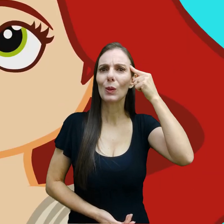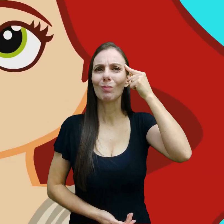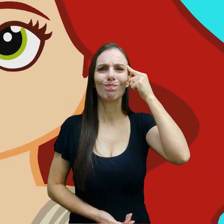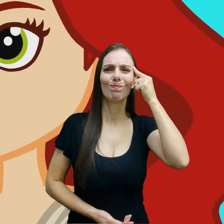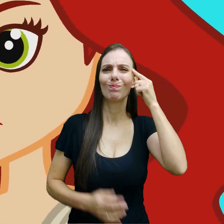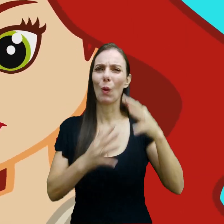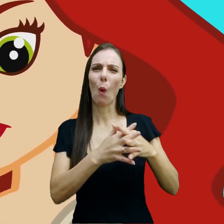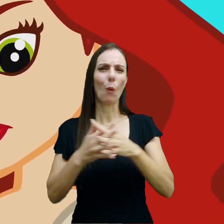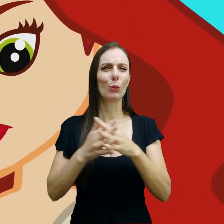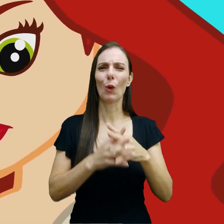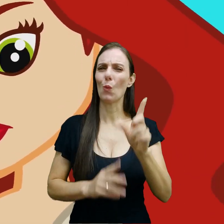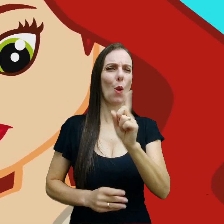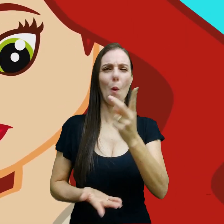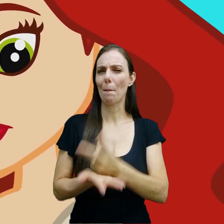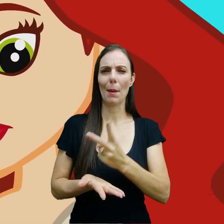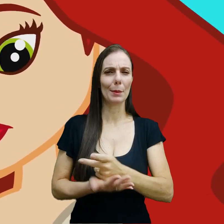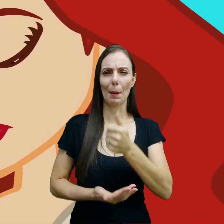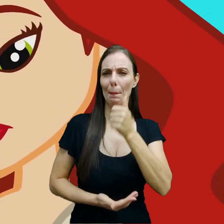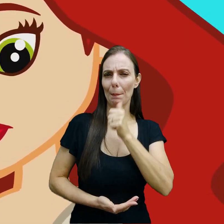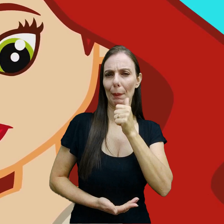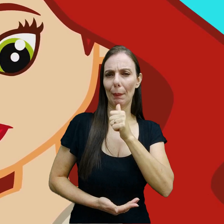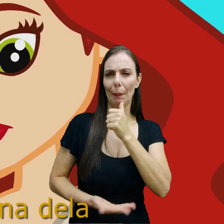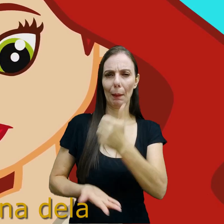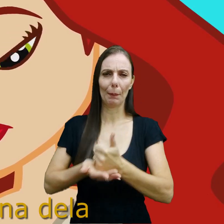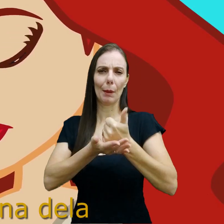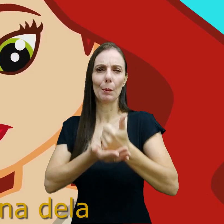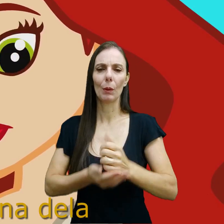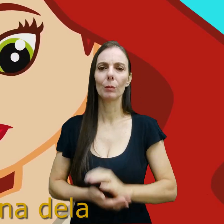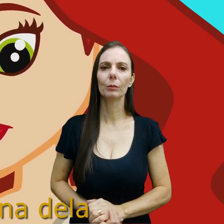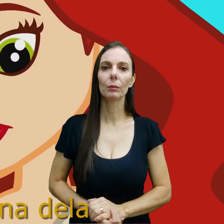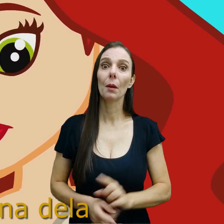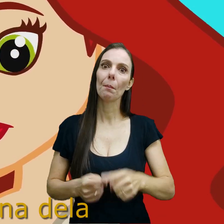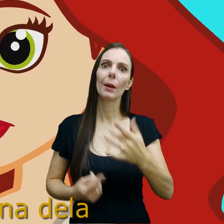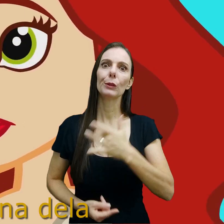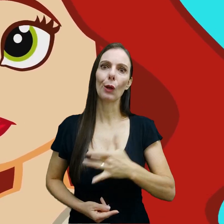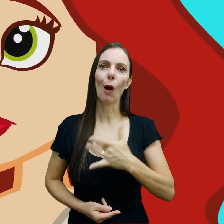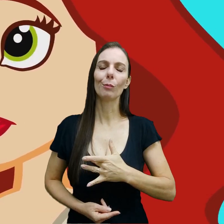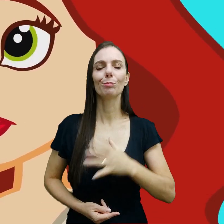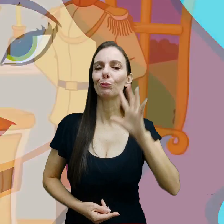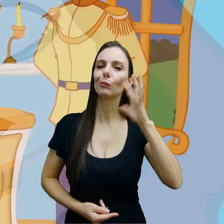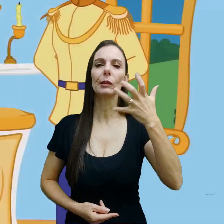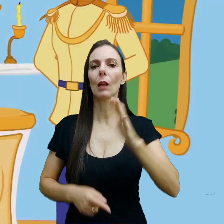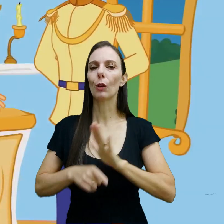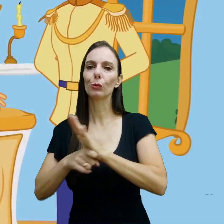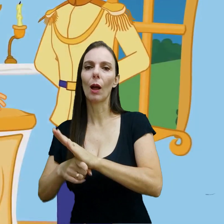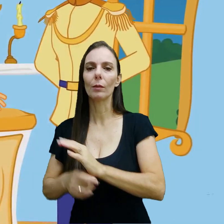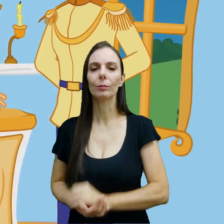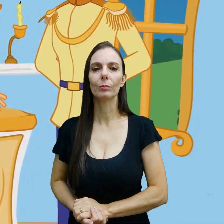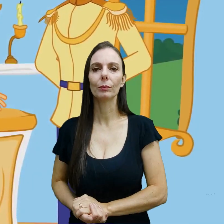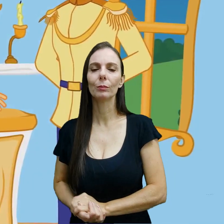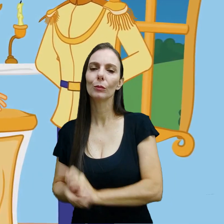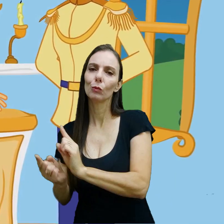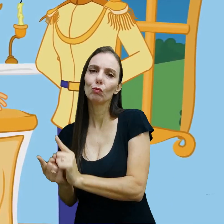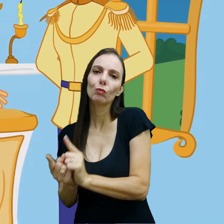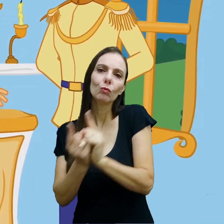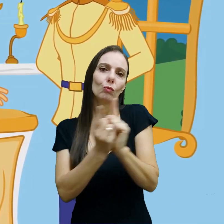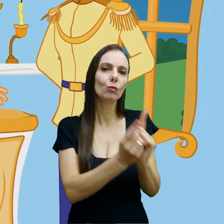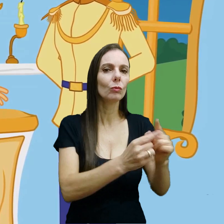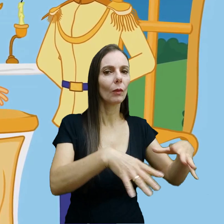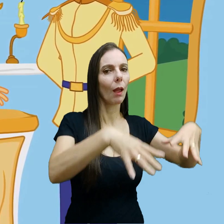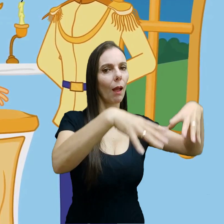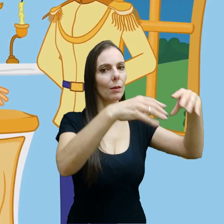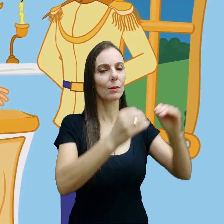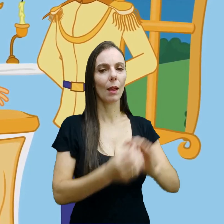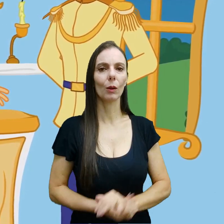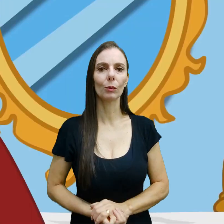a pensar que esta menina não era realmente a que o salvou, mas ele ainda sentiu pena dela e decidiu ajudar. O príncipe levou a pequena sereia